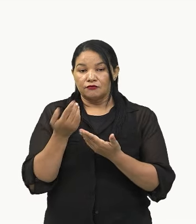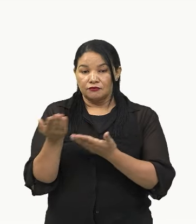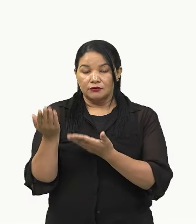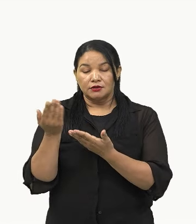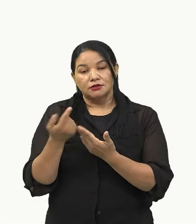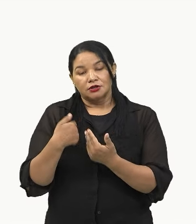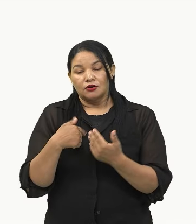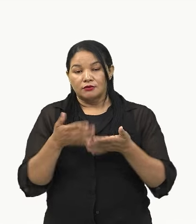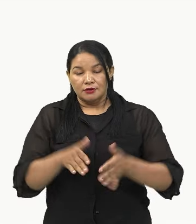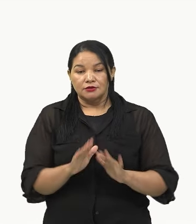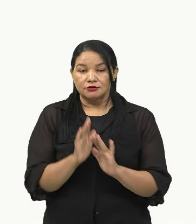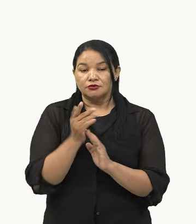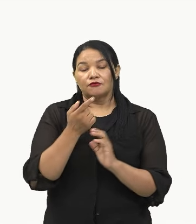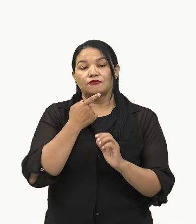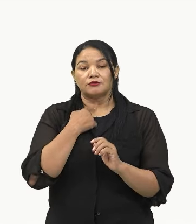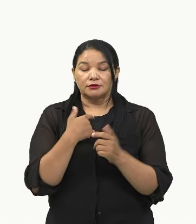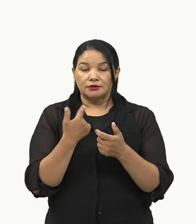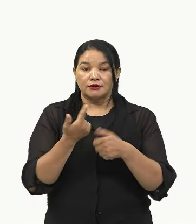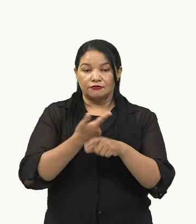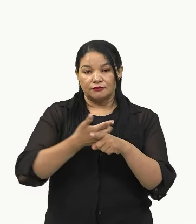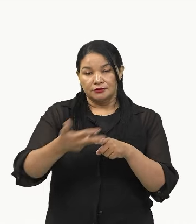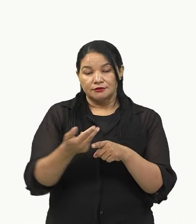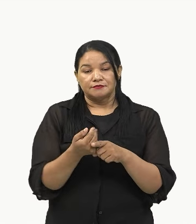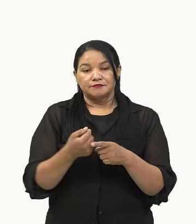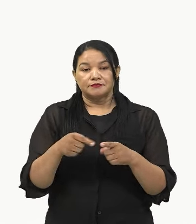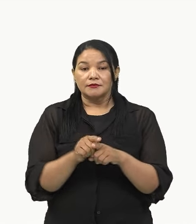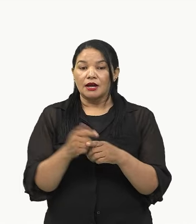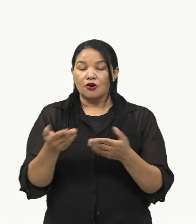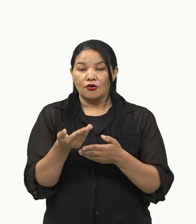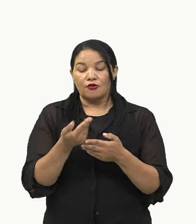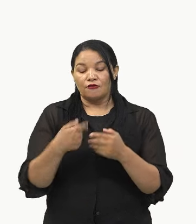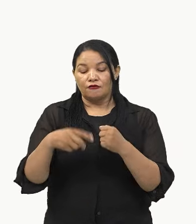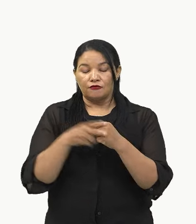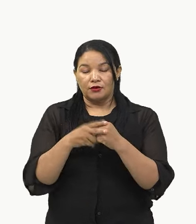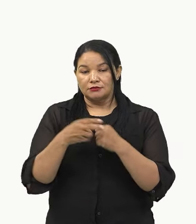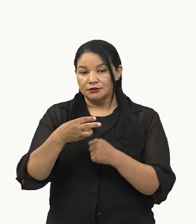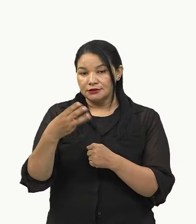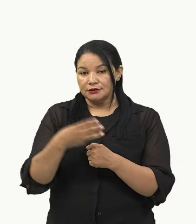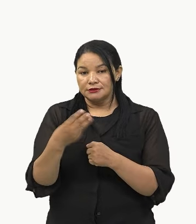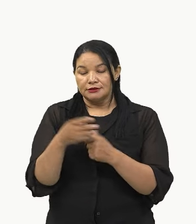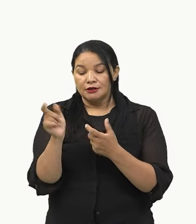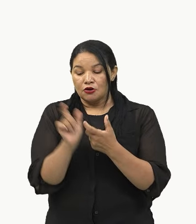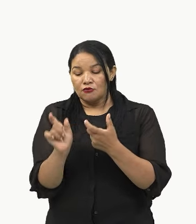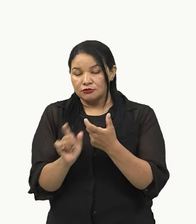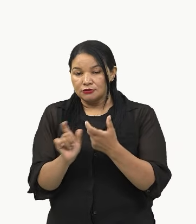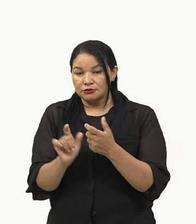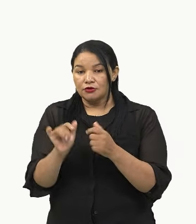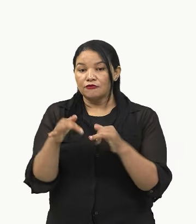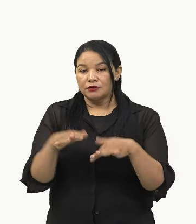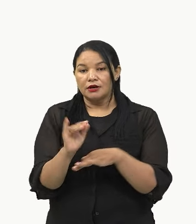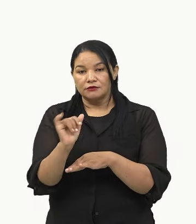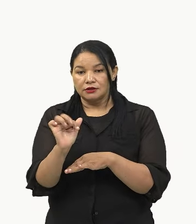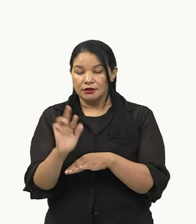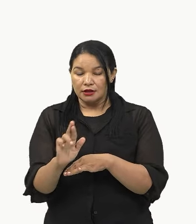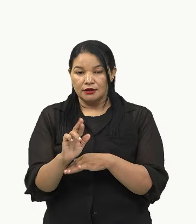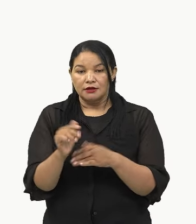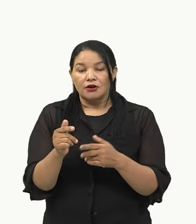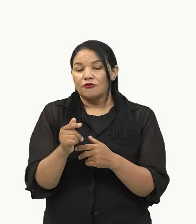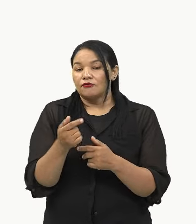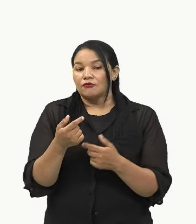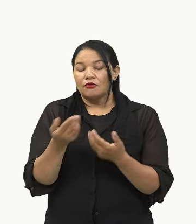vencer. Verbos de terceira conjugação, que são aqueles verbos terminados em IR. Então, eu